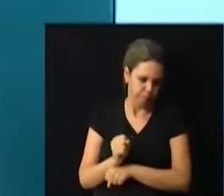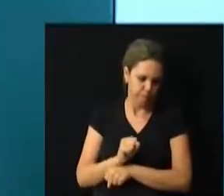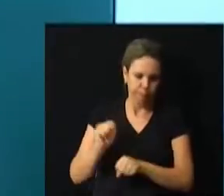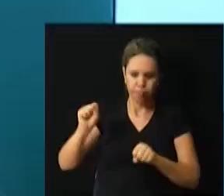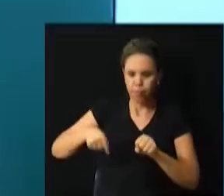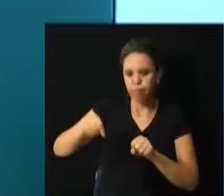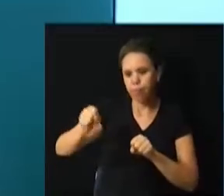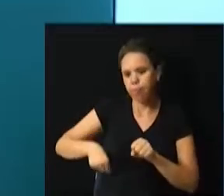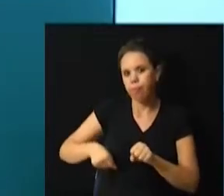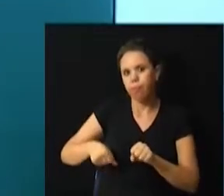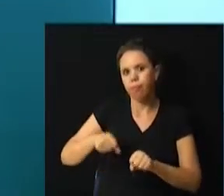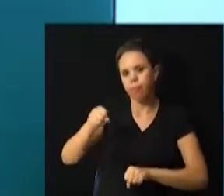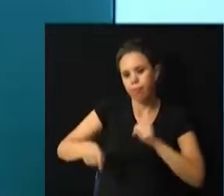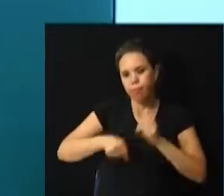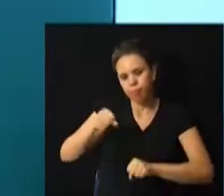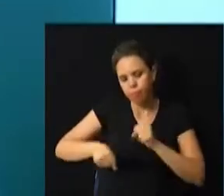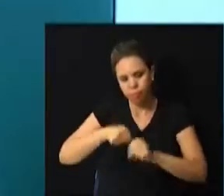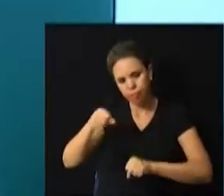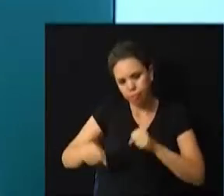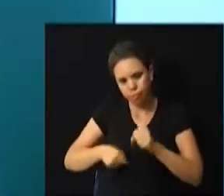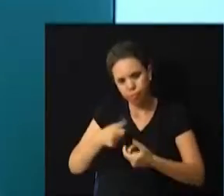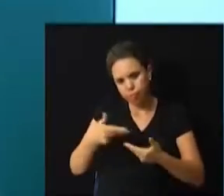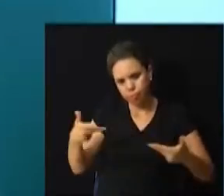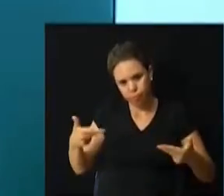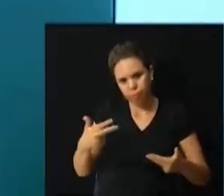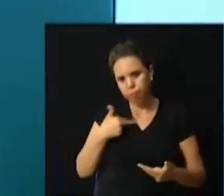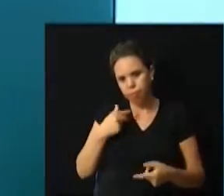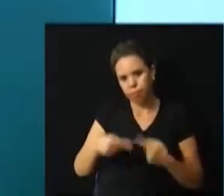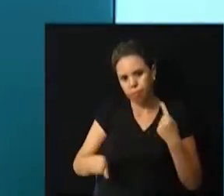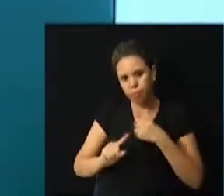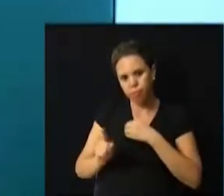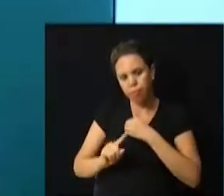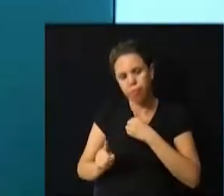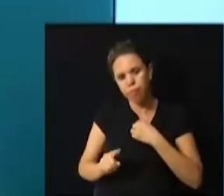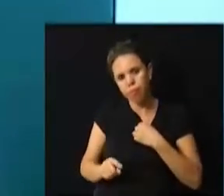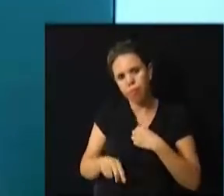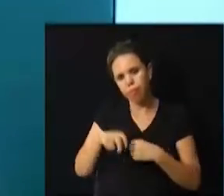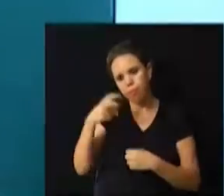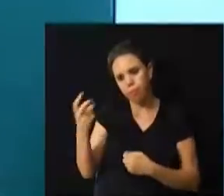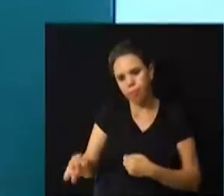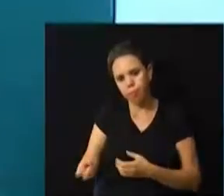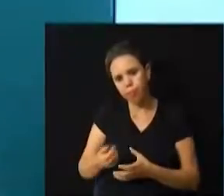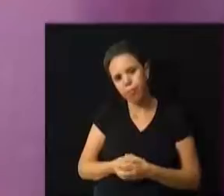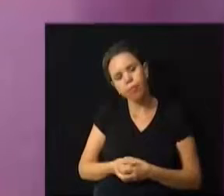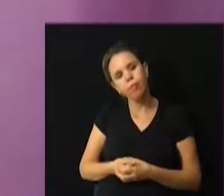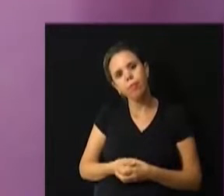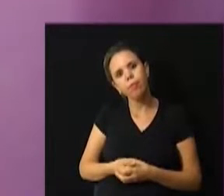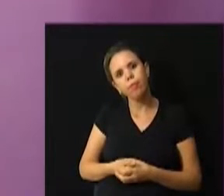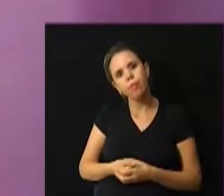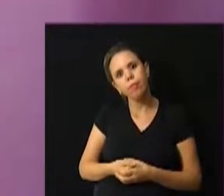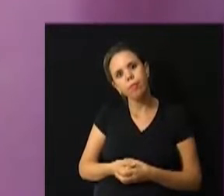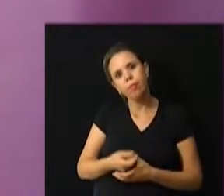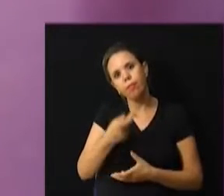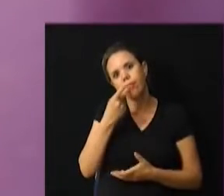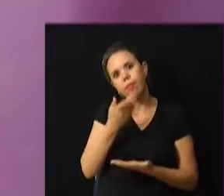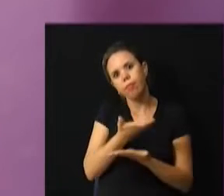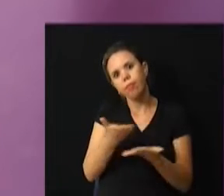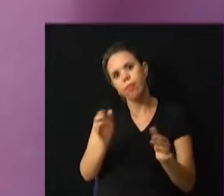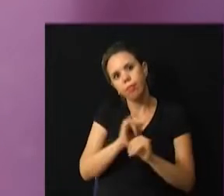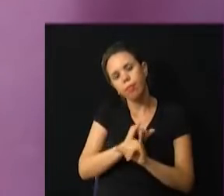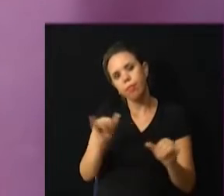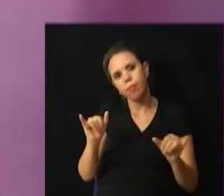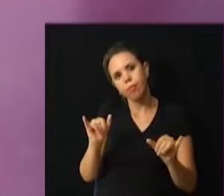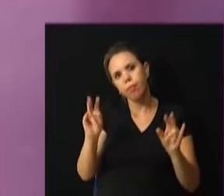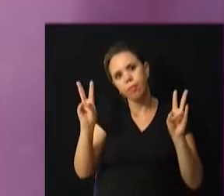carro, pegam uma moto, pegam uma bicicleta, começam a fazer coisas que não devem. Aí também cai. Doutor, a gente